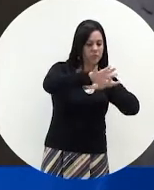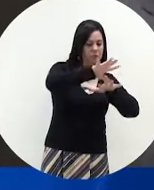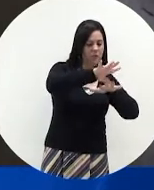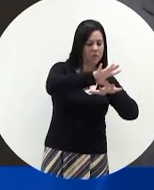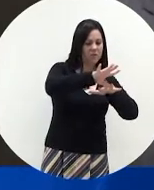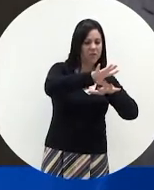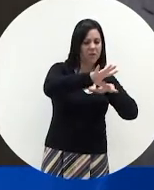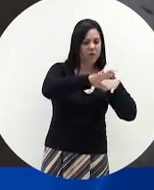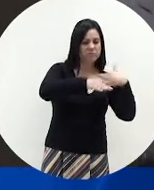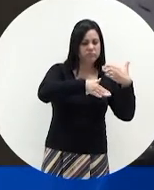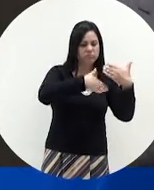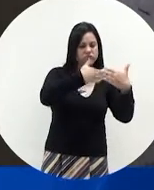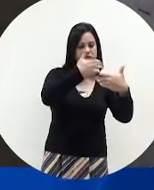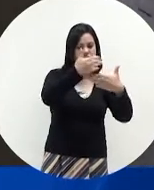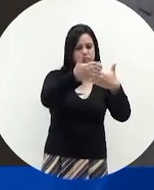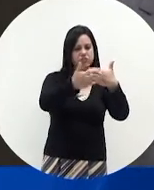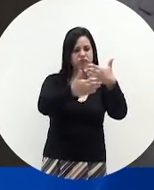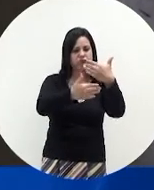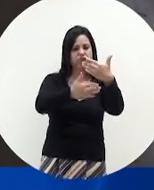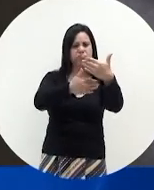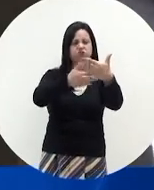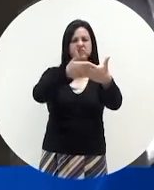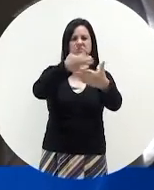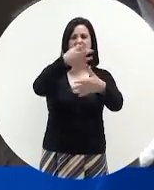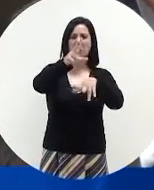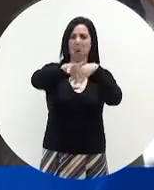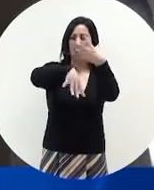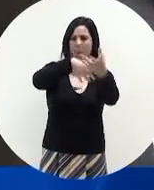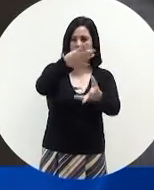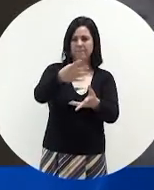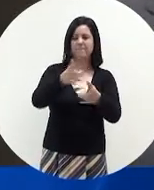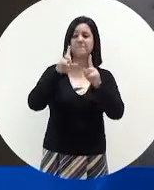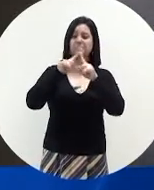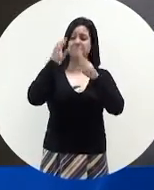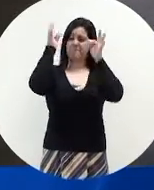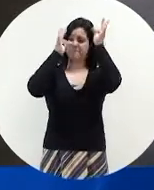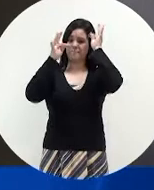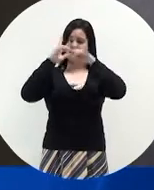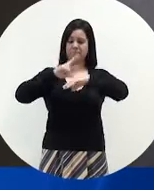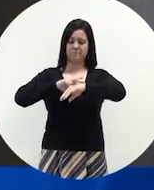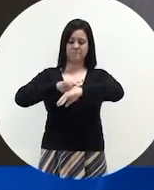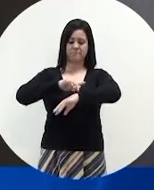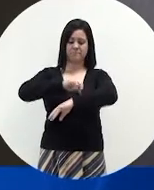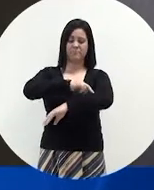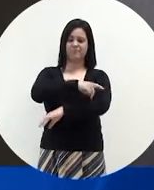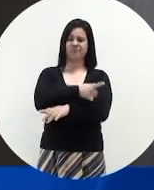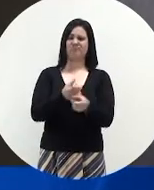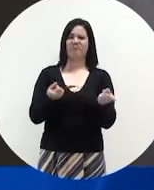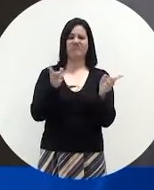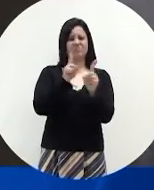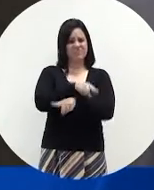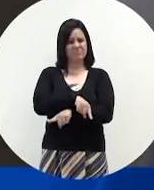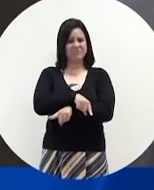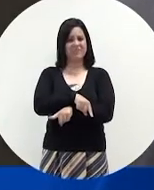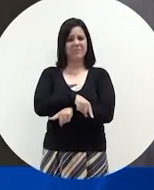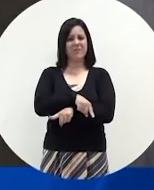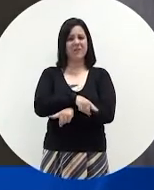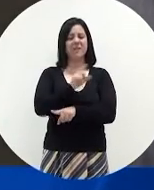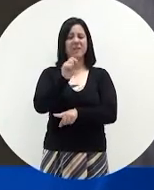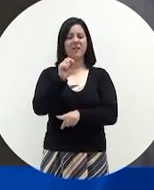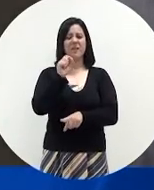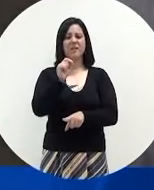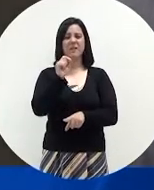leis estabelecem que na natureza a tendência é que todas as coisas caminhem do